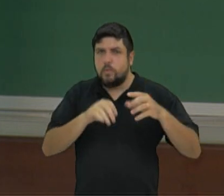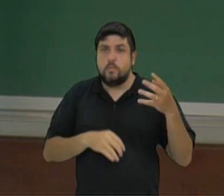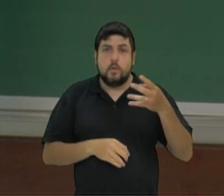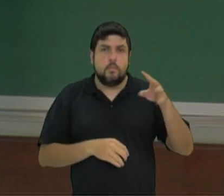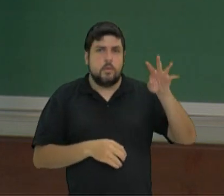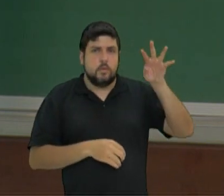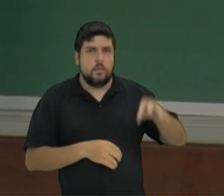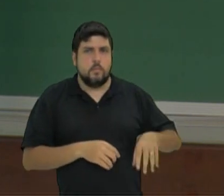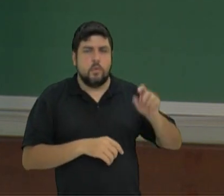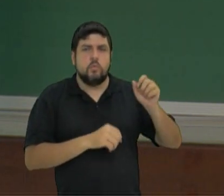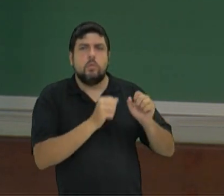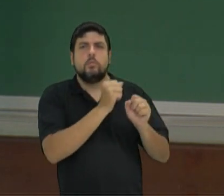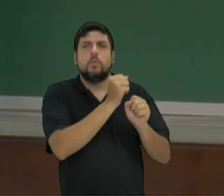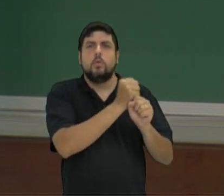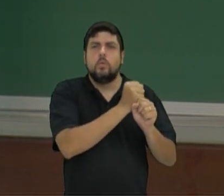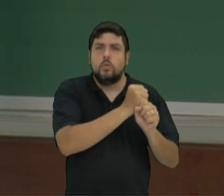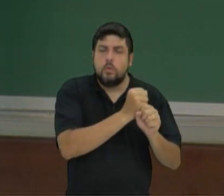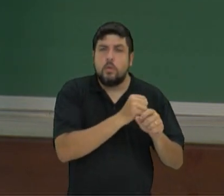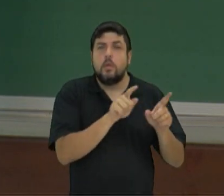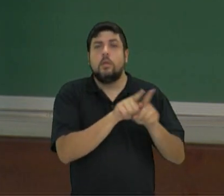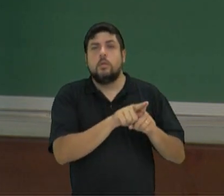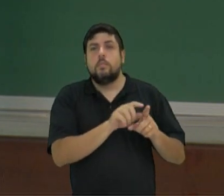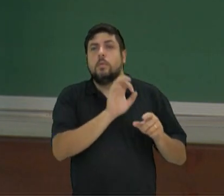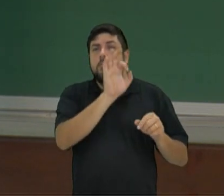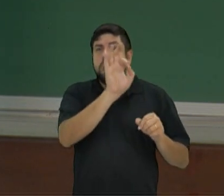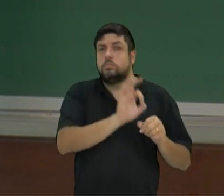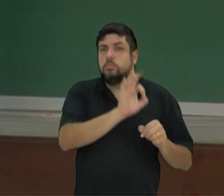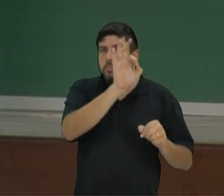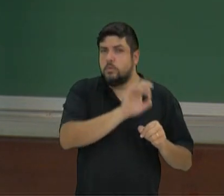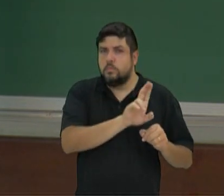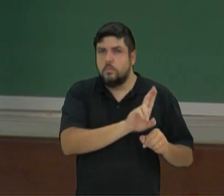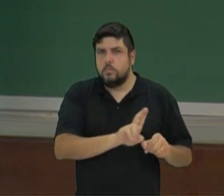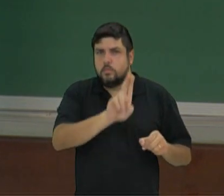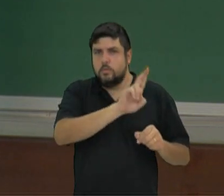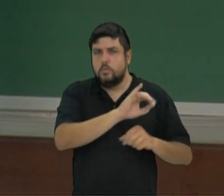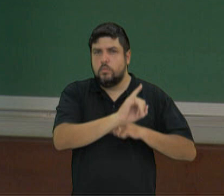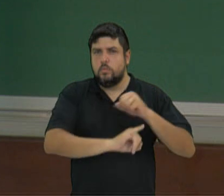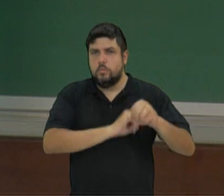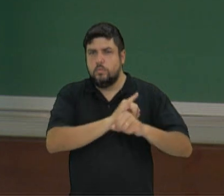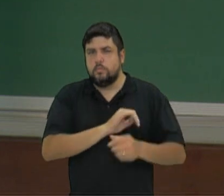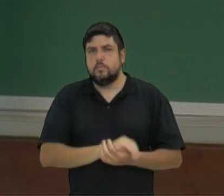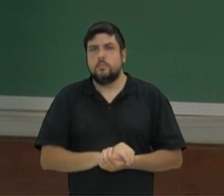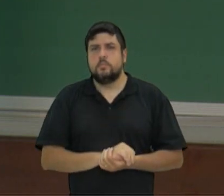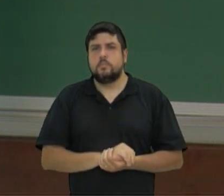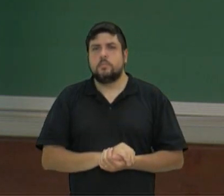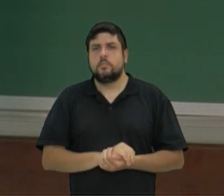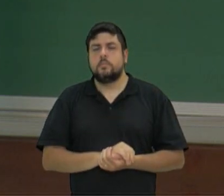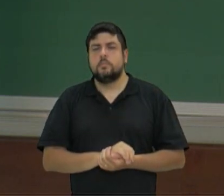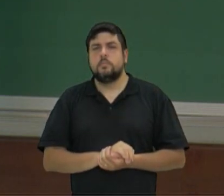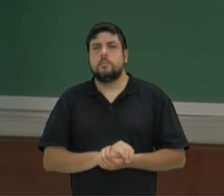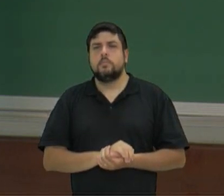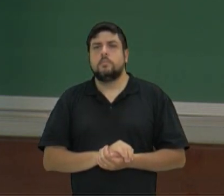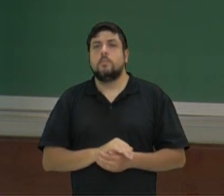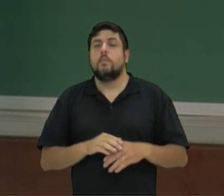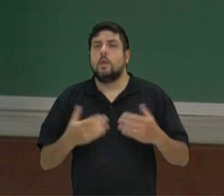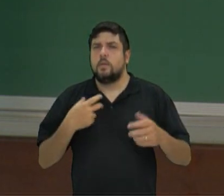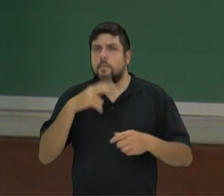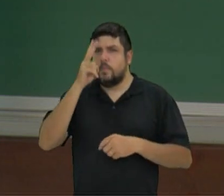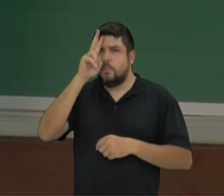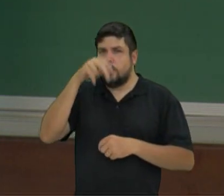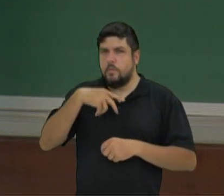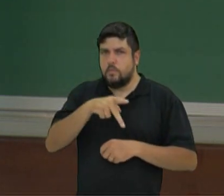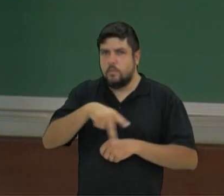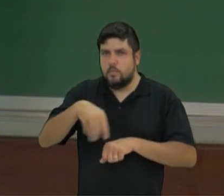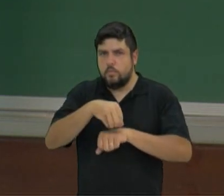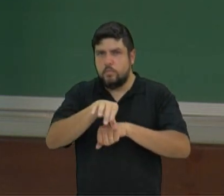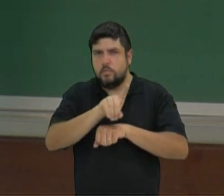Dos anos e qual é o percentual utilizado na internet. Então, lembra que a prof deu a dica, né, que